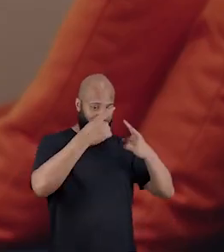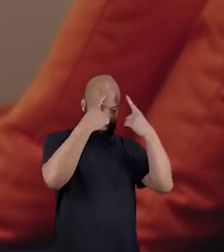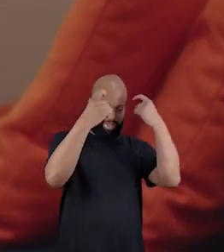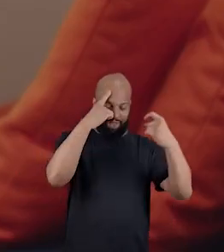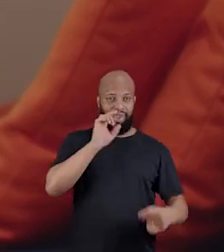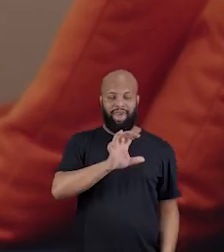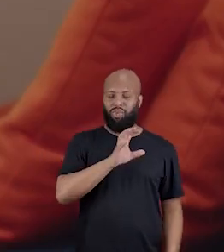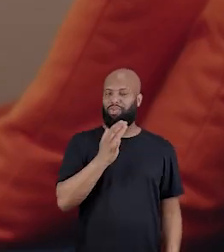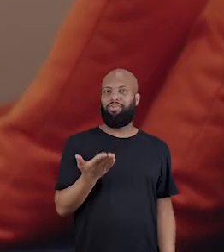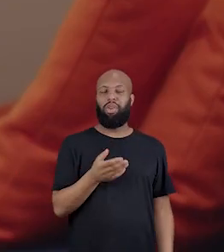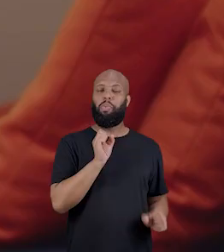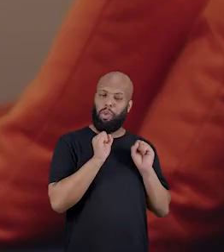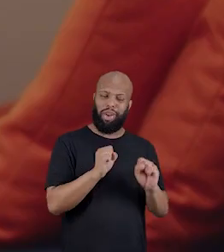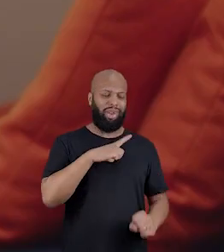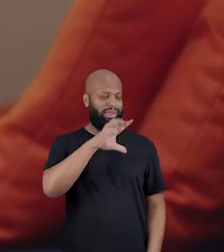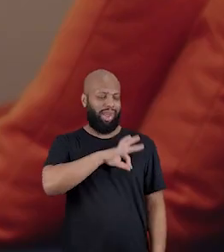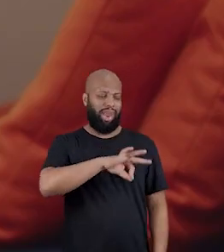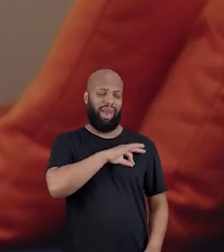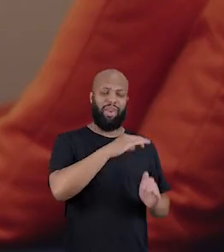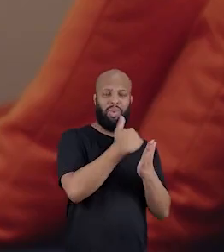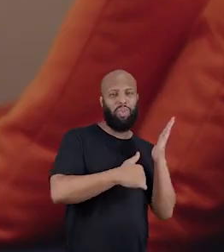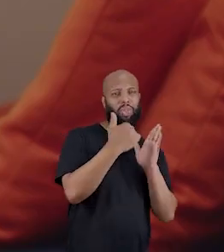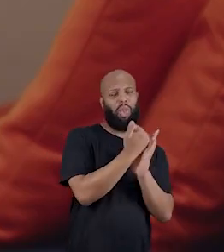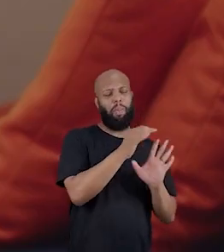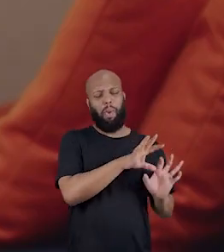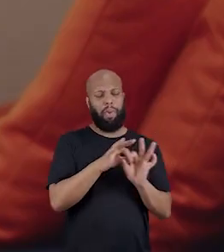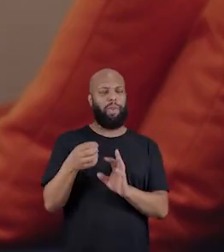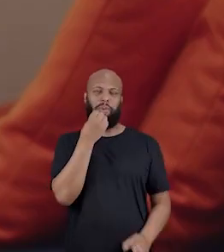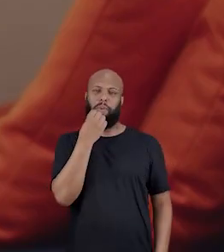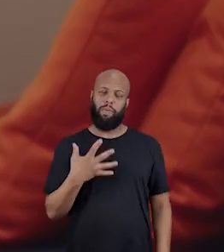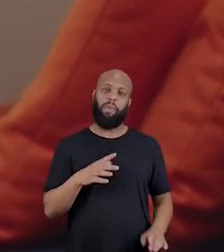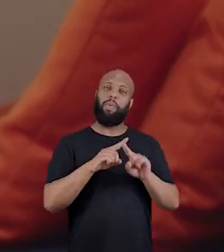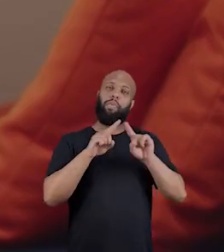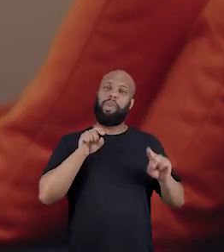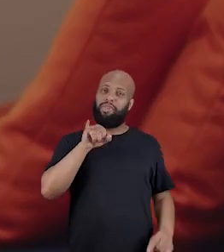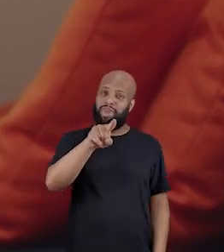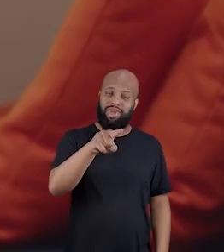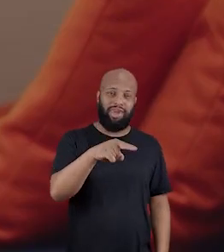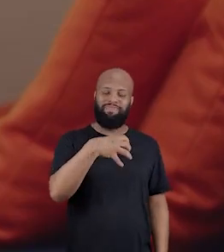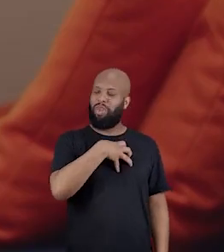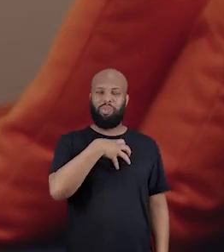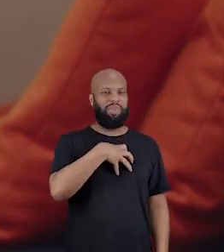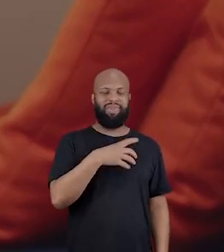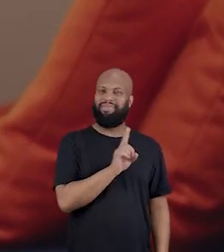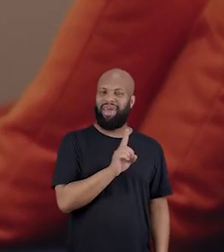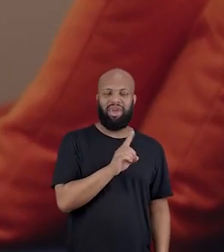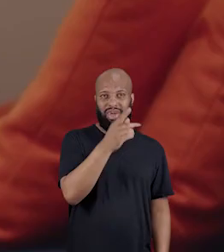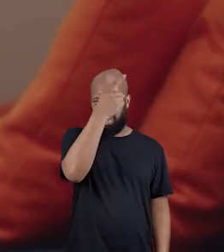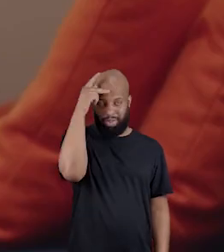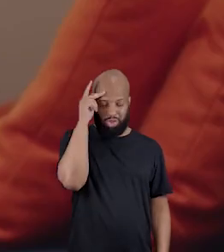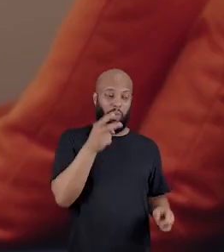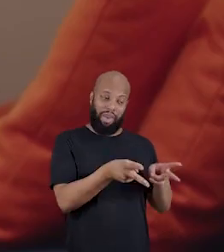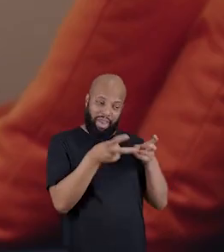minha capacidade de criar novas soluções. Você pode ter a melhor remuneração, você pode ter todo o contexto, tudo pode estar brilhante. Se você não tiver engajamento das pessoas,